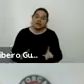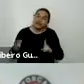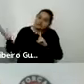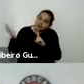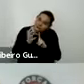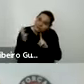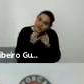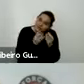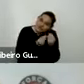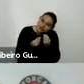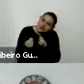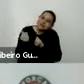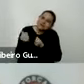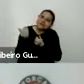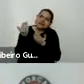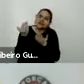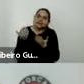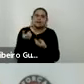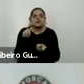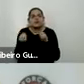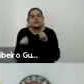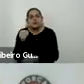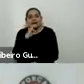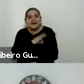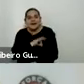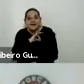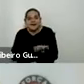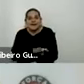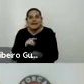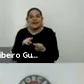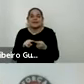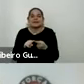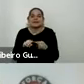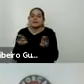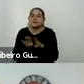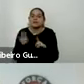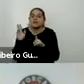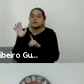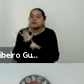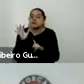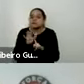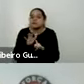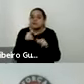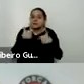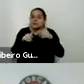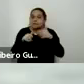sua renda e a forma como você vive também está impactando o home office, né?